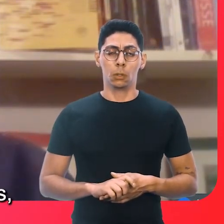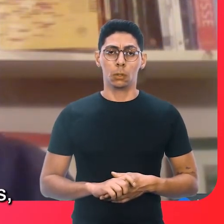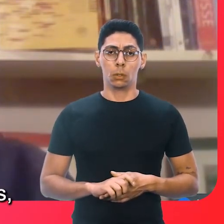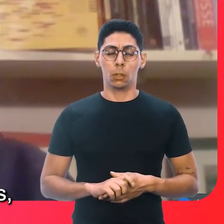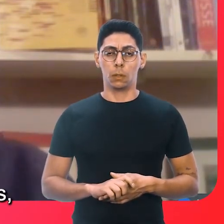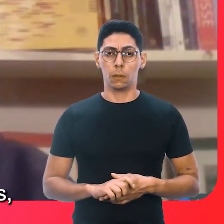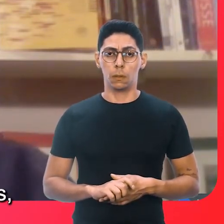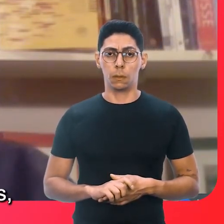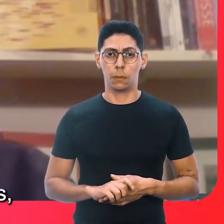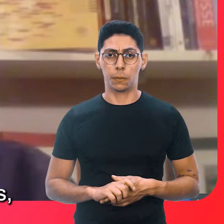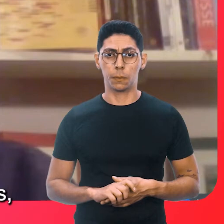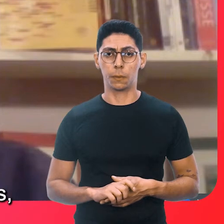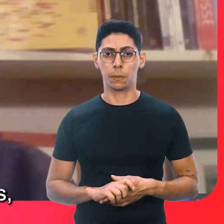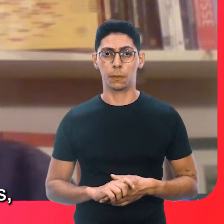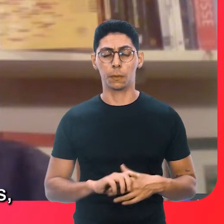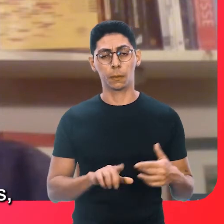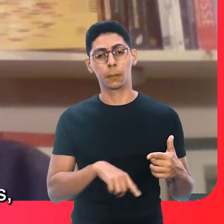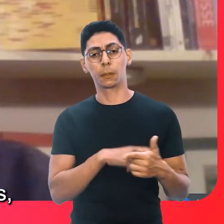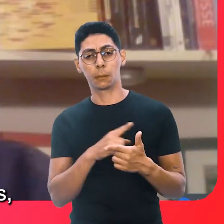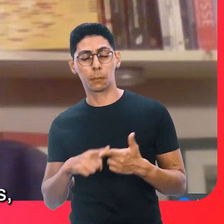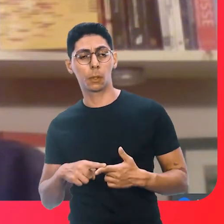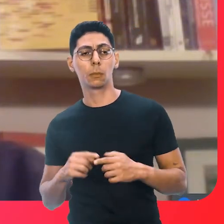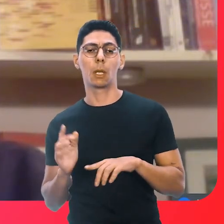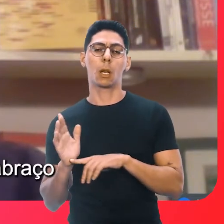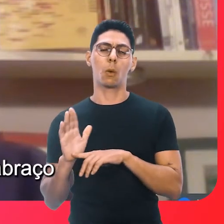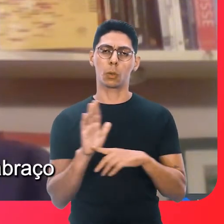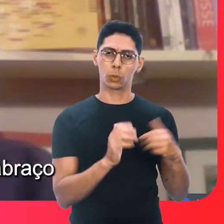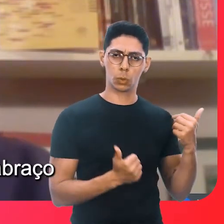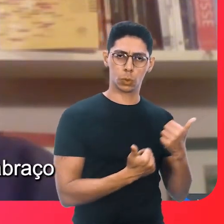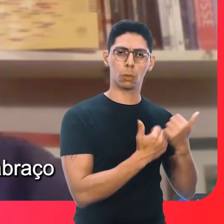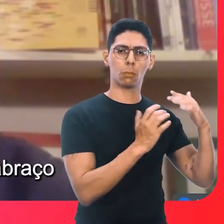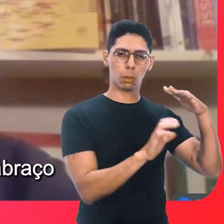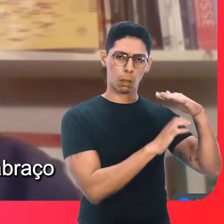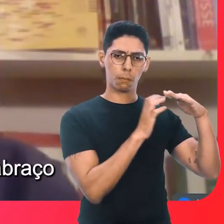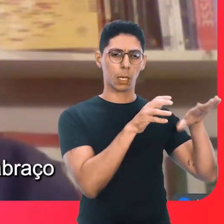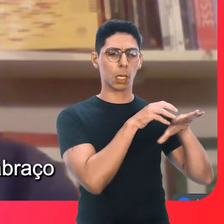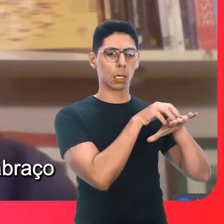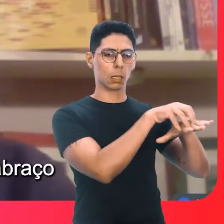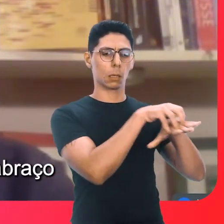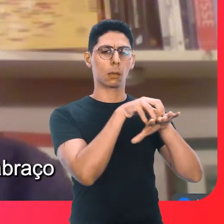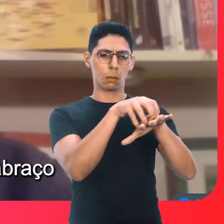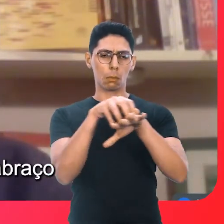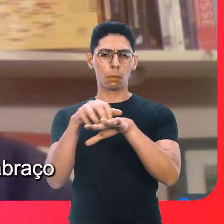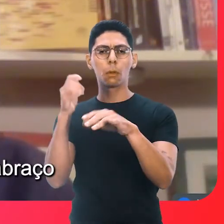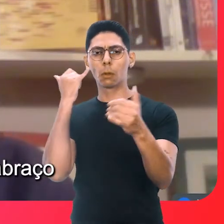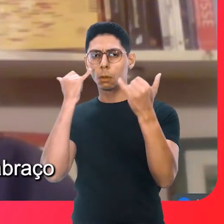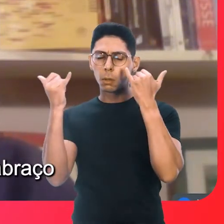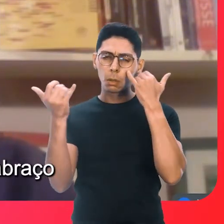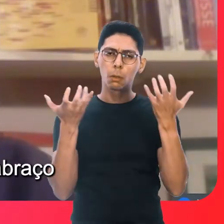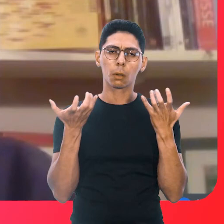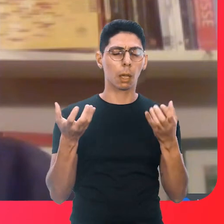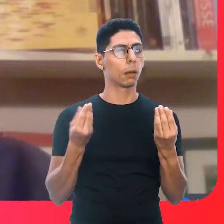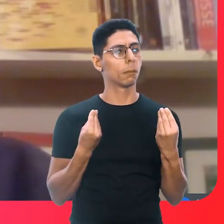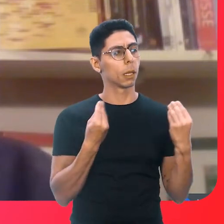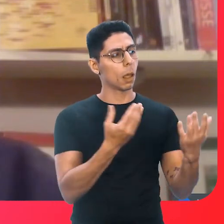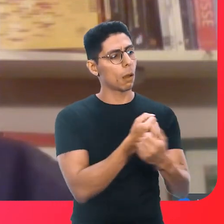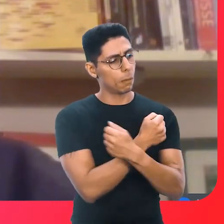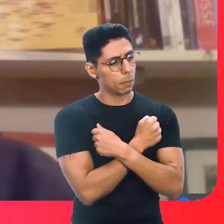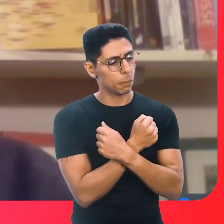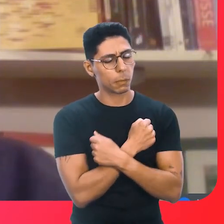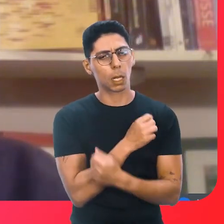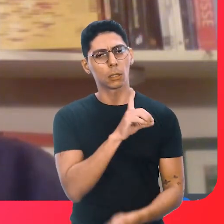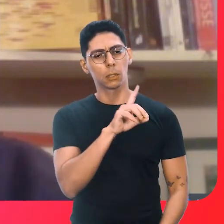veiculado, graças a essa distribuição da Agência Rádio Web de Notícias, e, aliás, eu quero aqui aproveitar e mandar um abraço para Daniela Madeira, que é